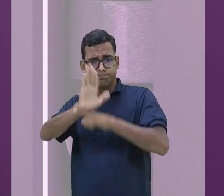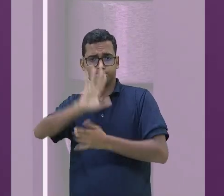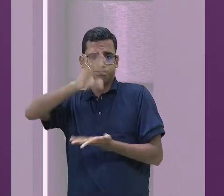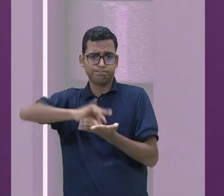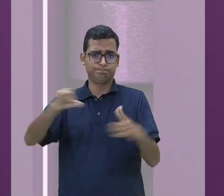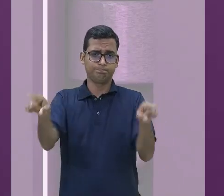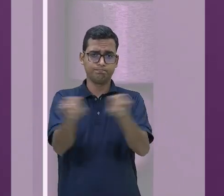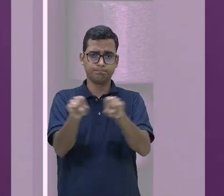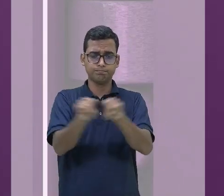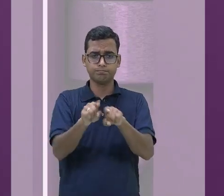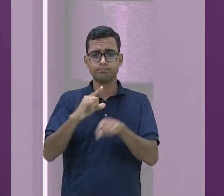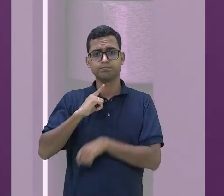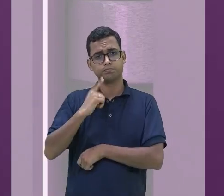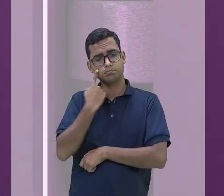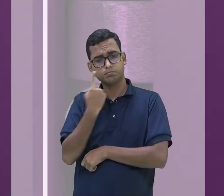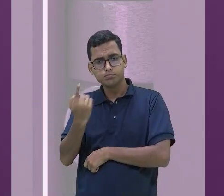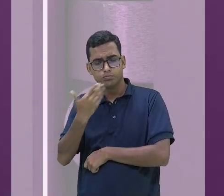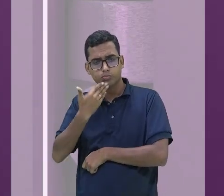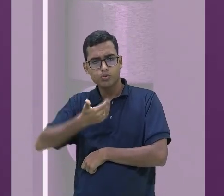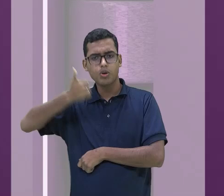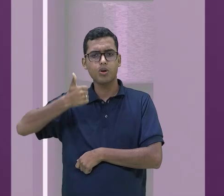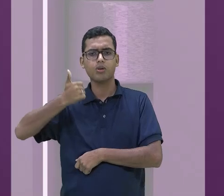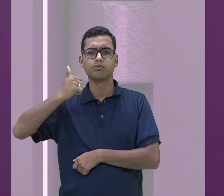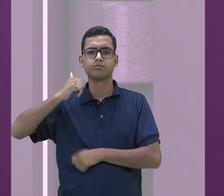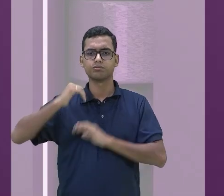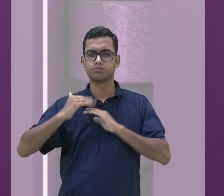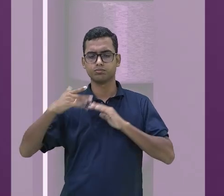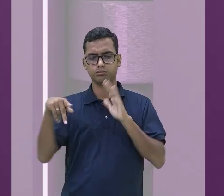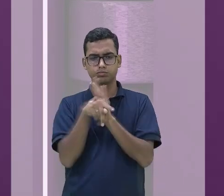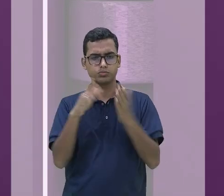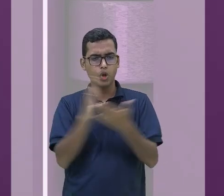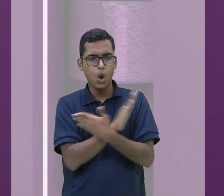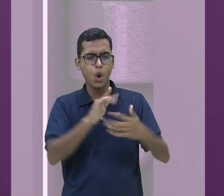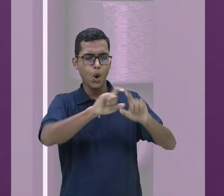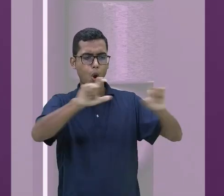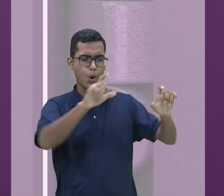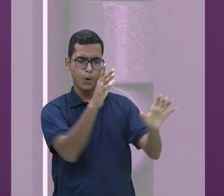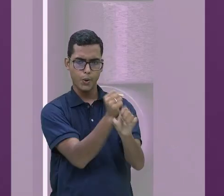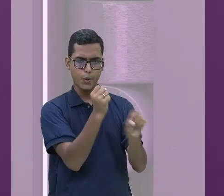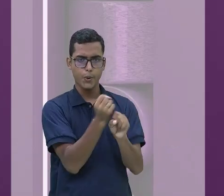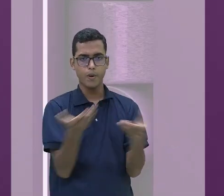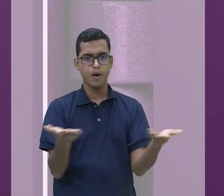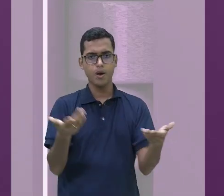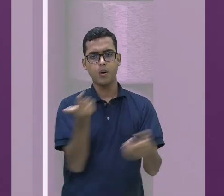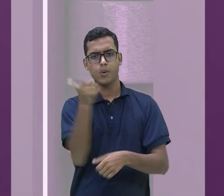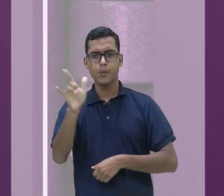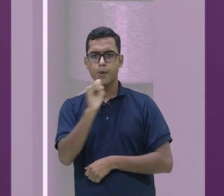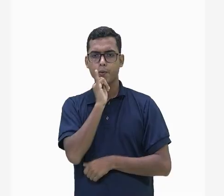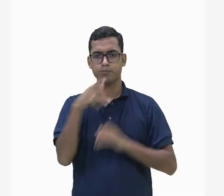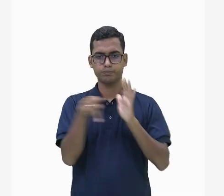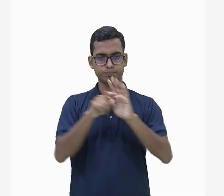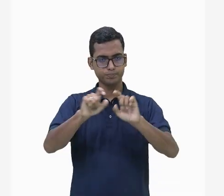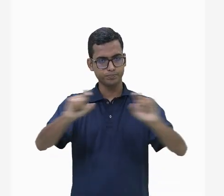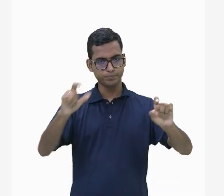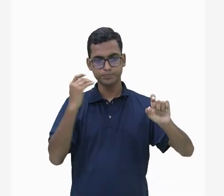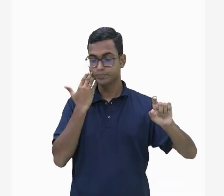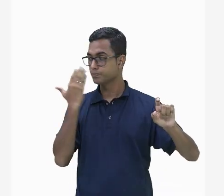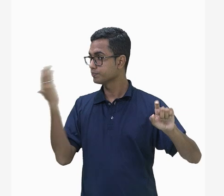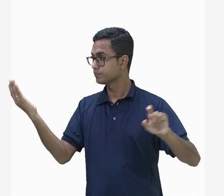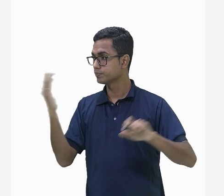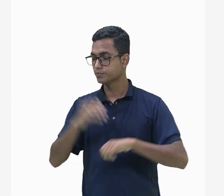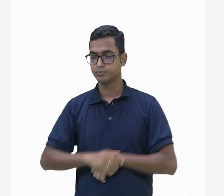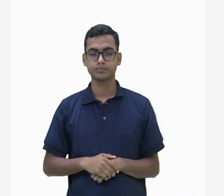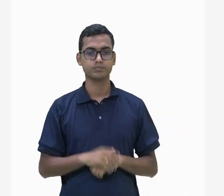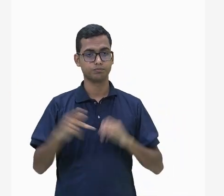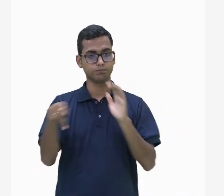para melhorar ainda mais a precisão de alguns cálculos. Então vamos continuar vendo mais um exemplo de função logarítmica? Temos